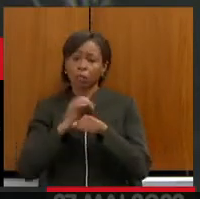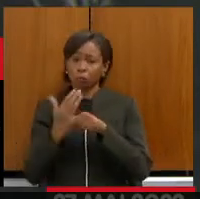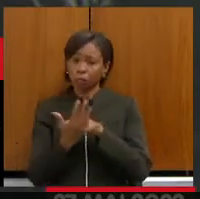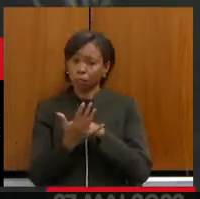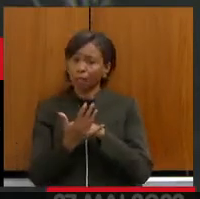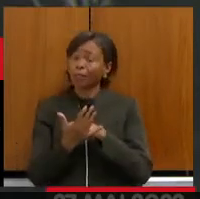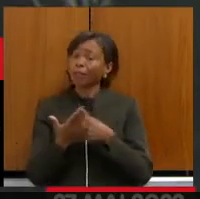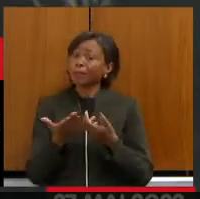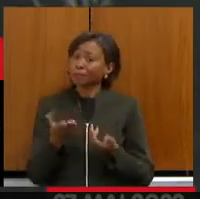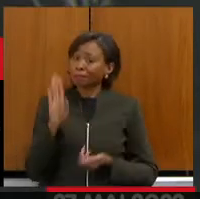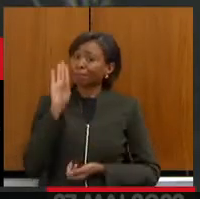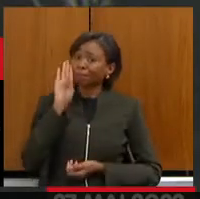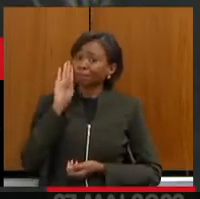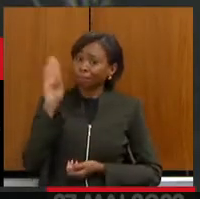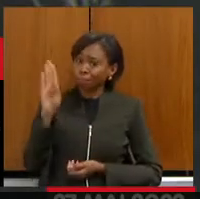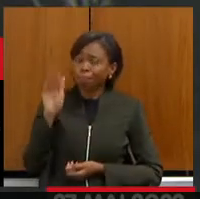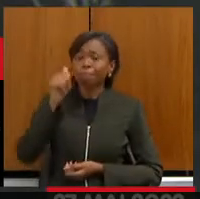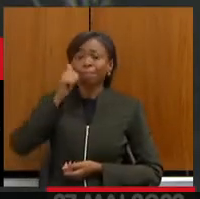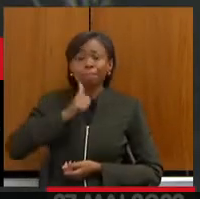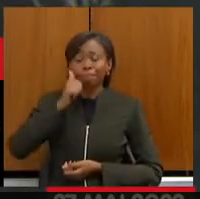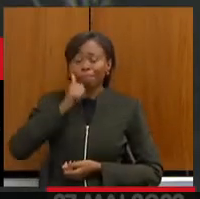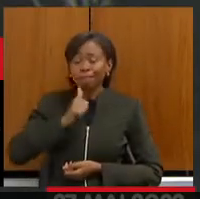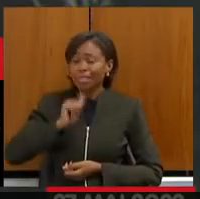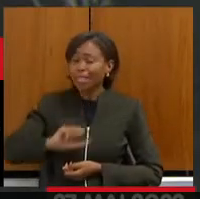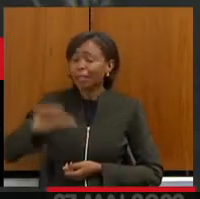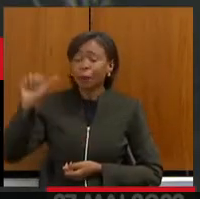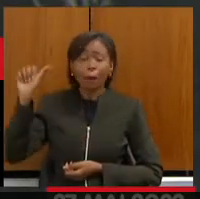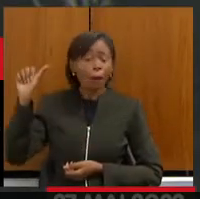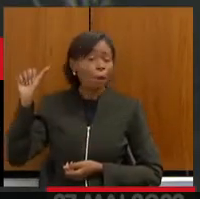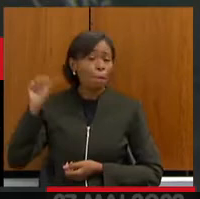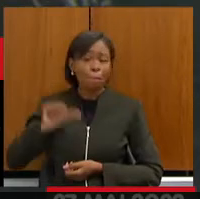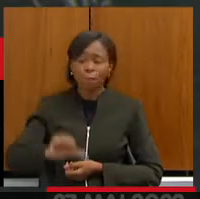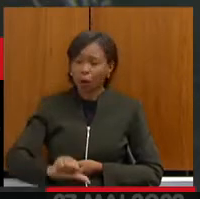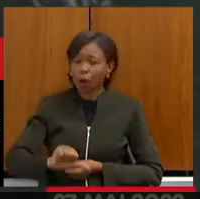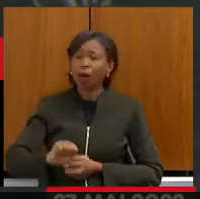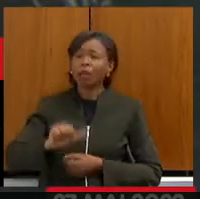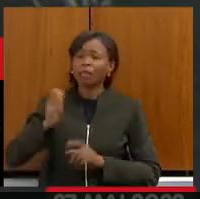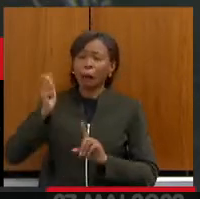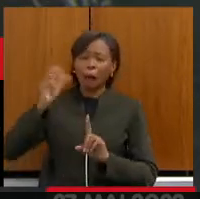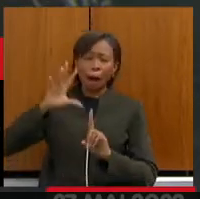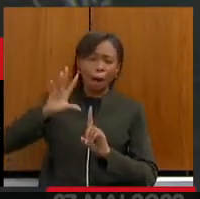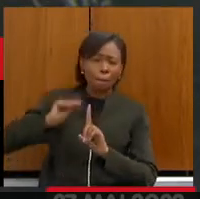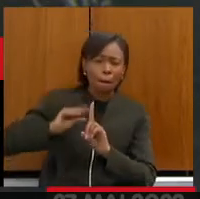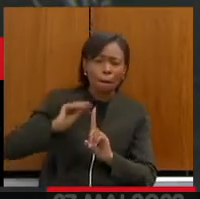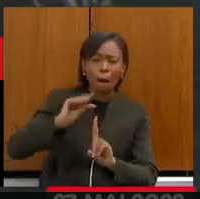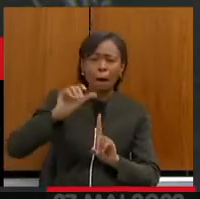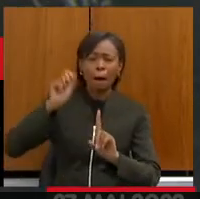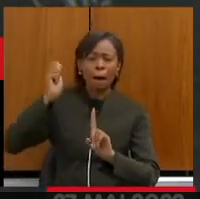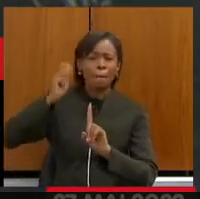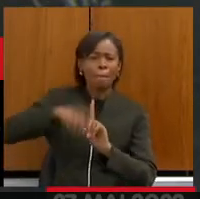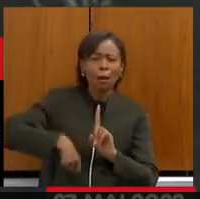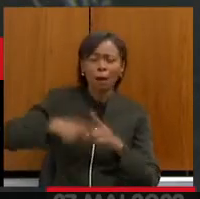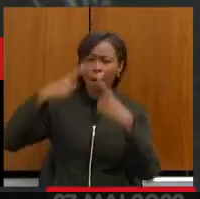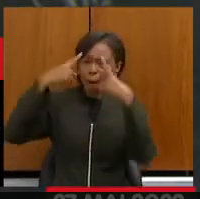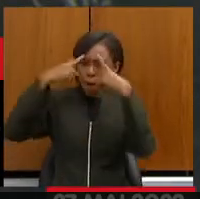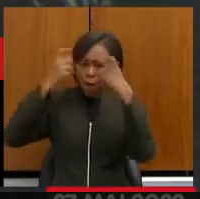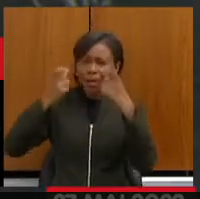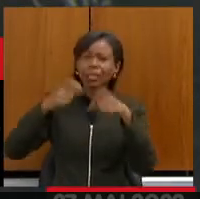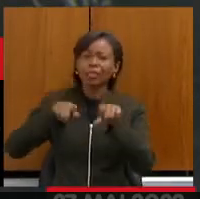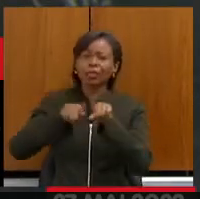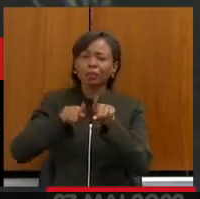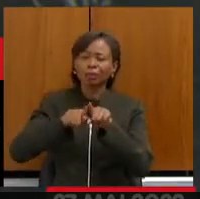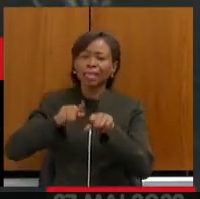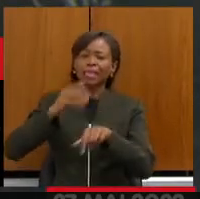mulheres elas ficaram ainda mais expostas a situações de abuso violências e dependência química a